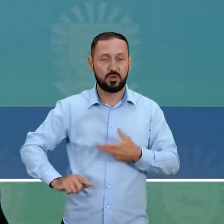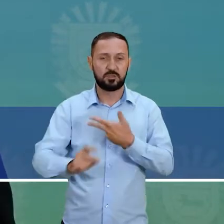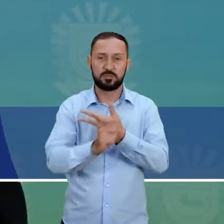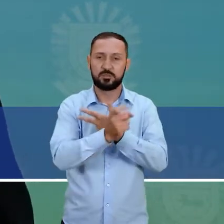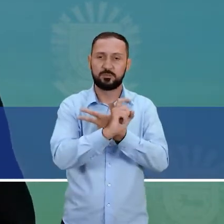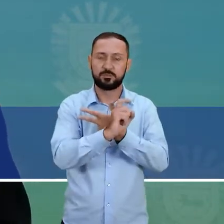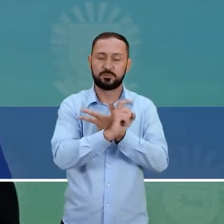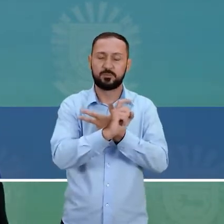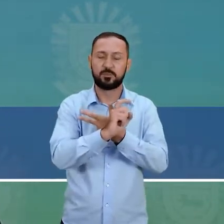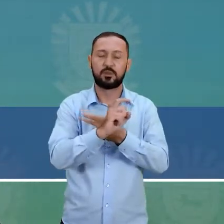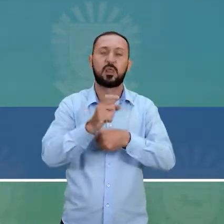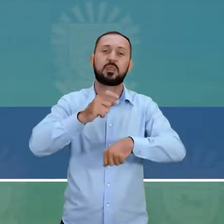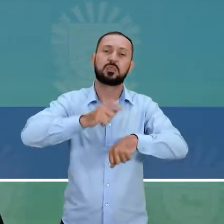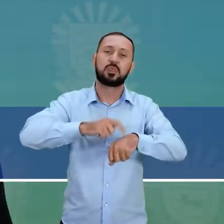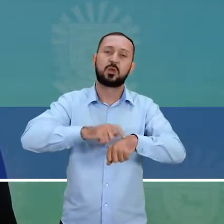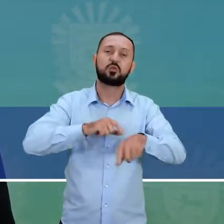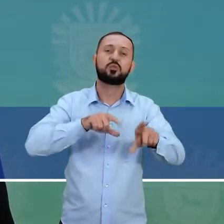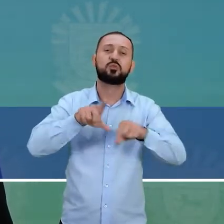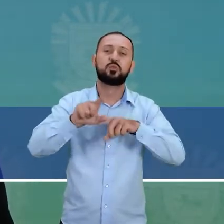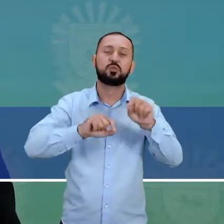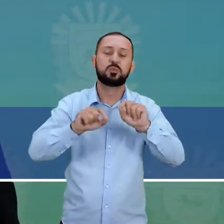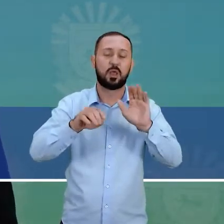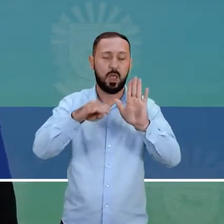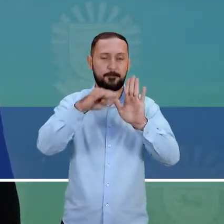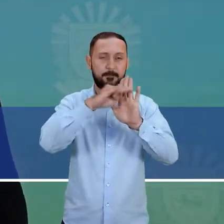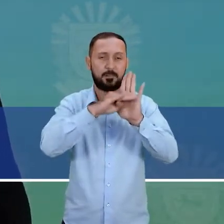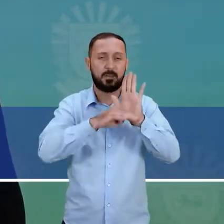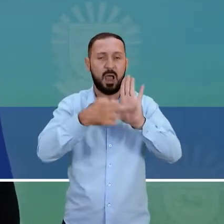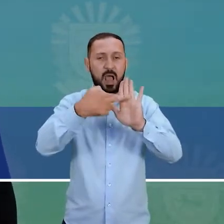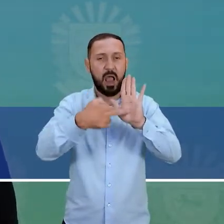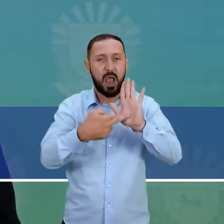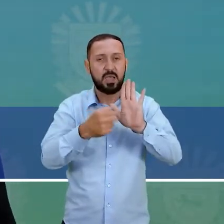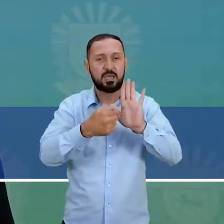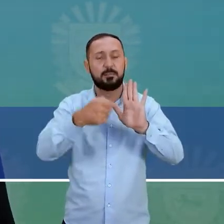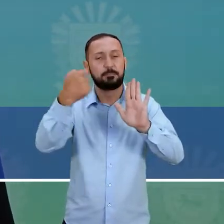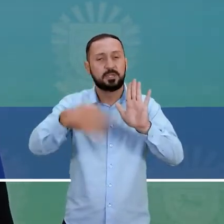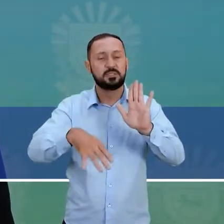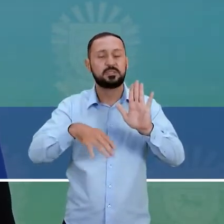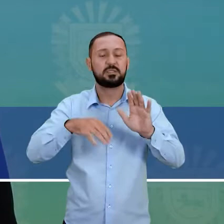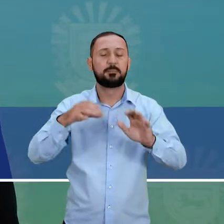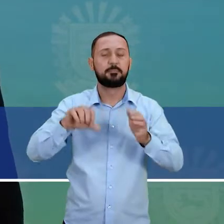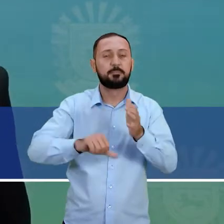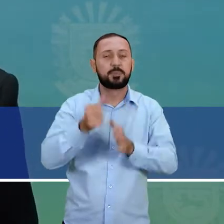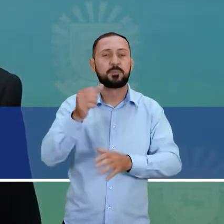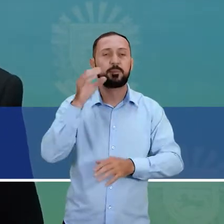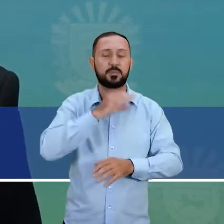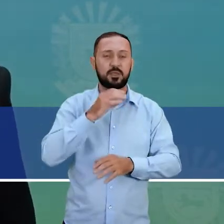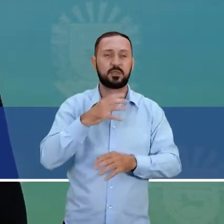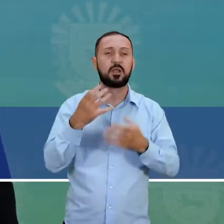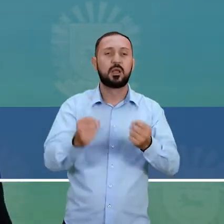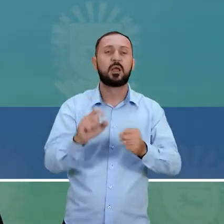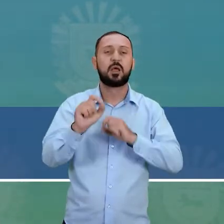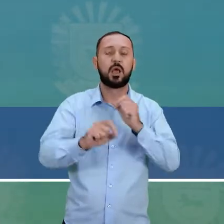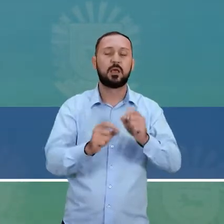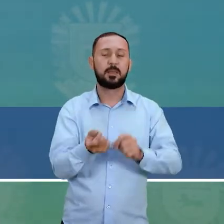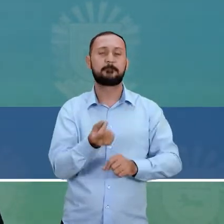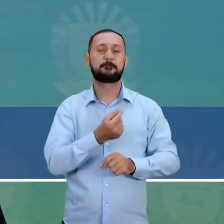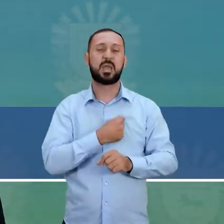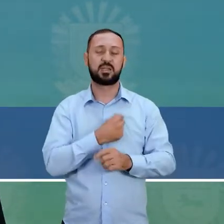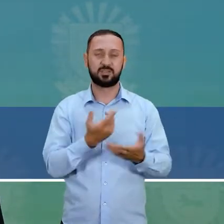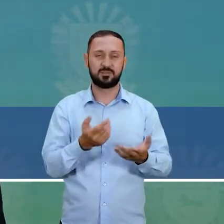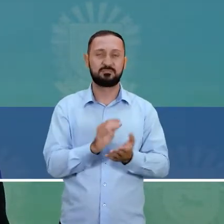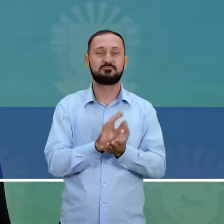o governo executivo, na adoção, na hora de escolher os critérios, as normas, deverá preferencialmente adotar